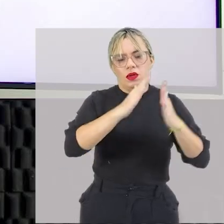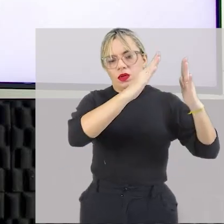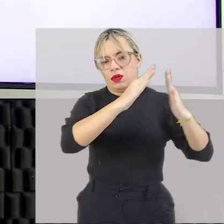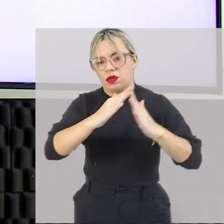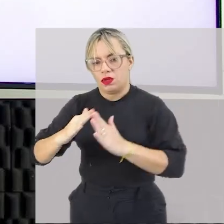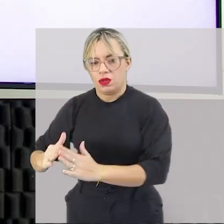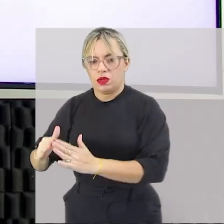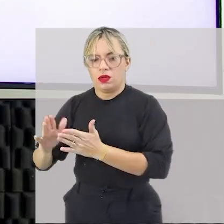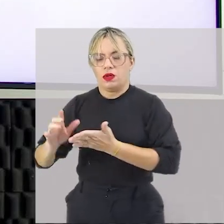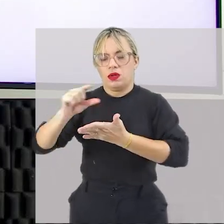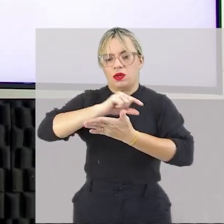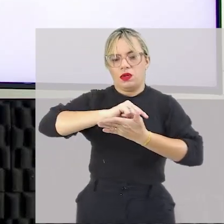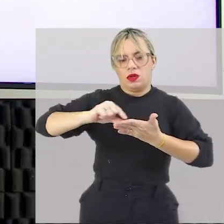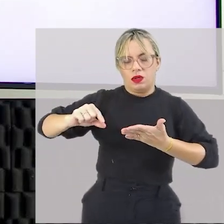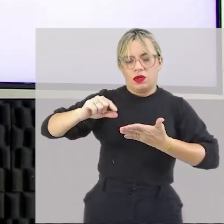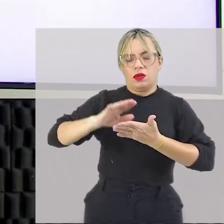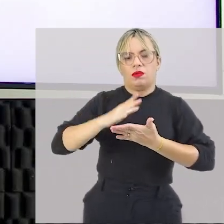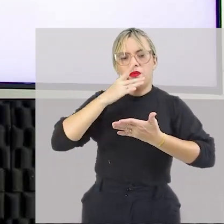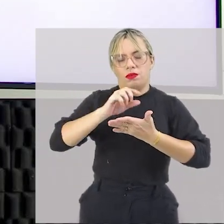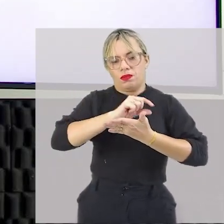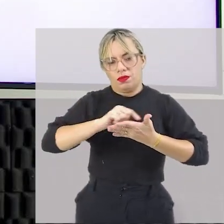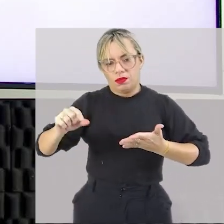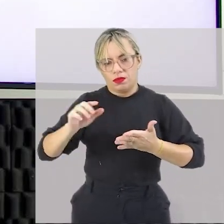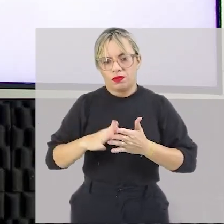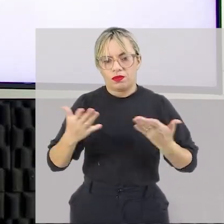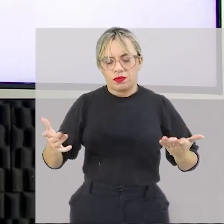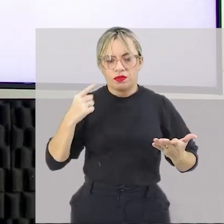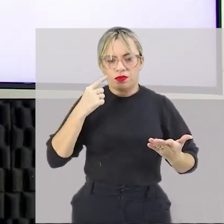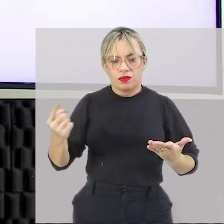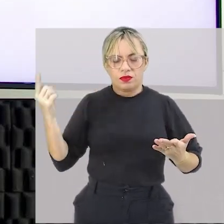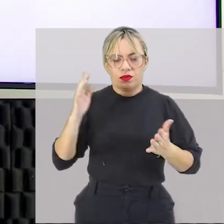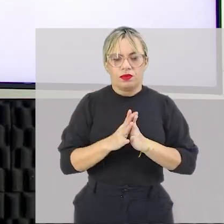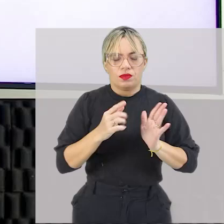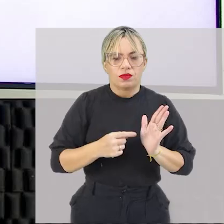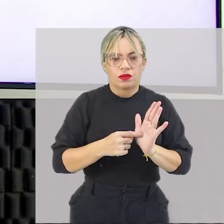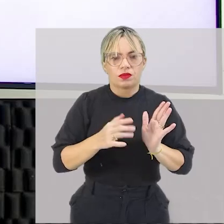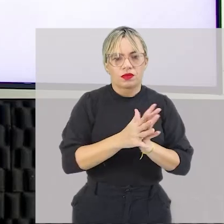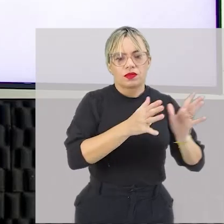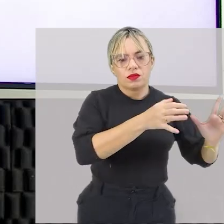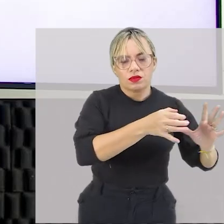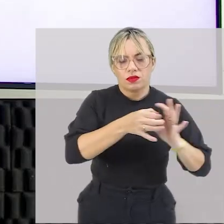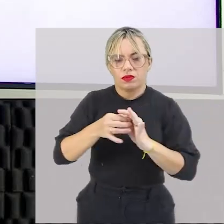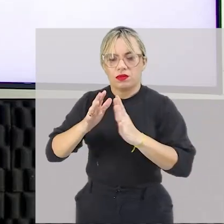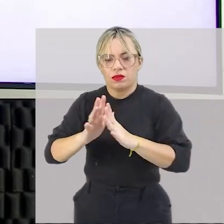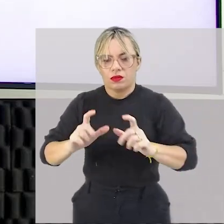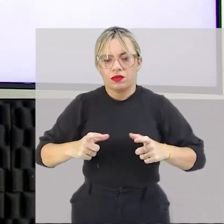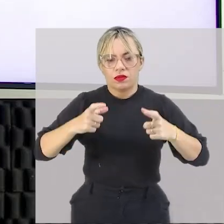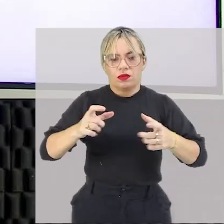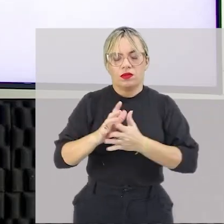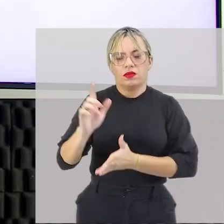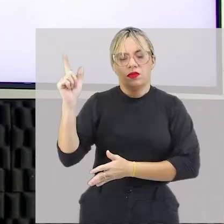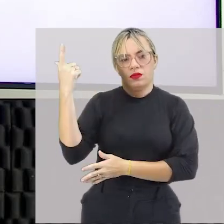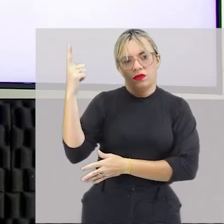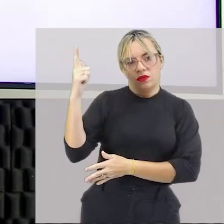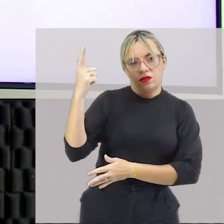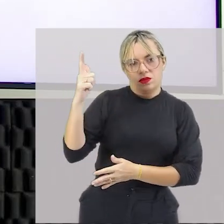Aí você já destaca aí no material favela, já está te dando um contexto, uma localização